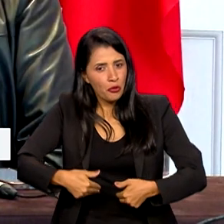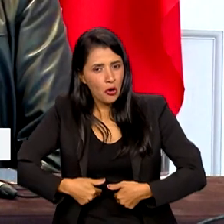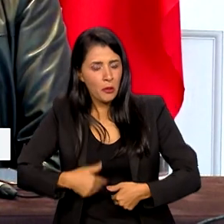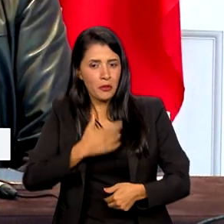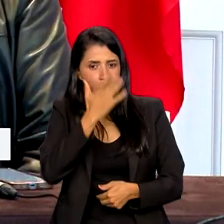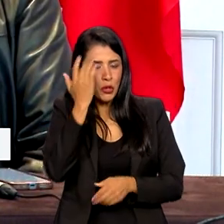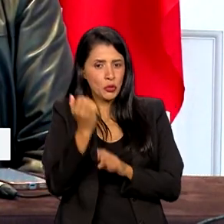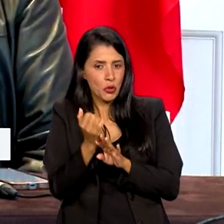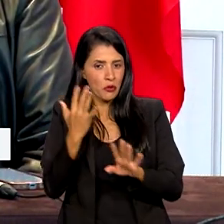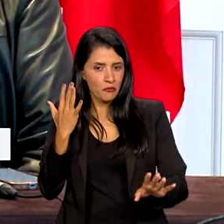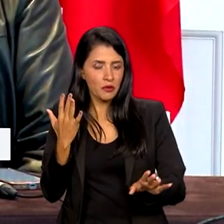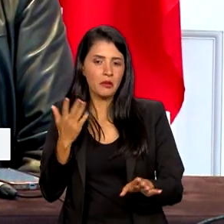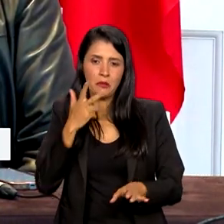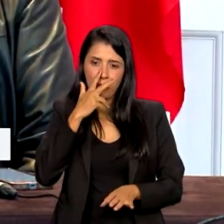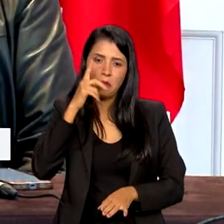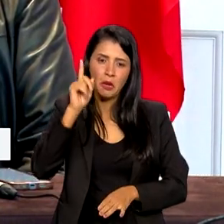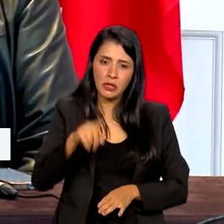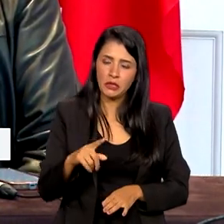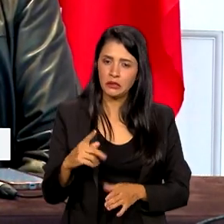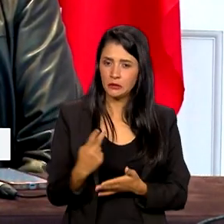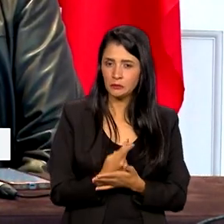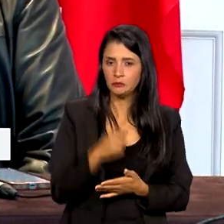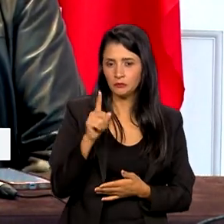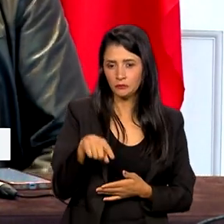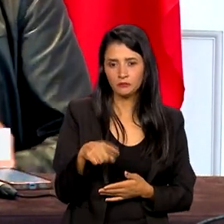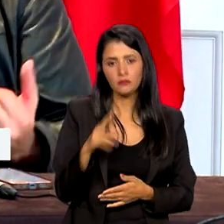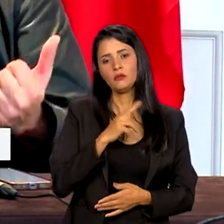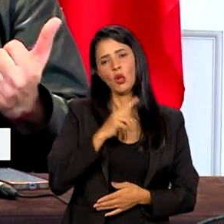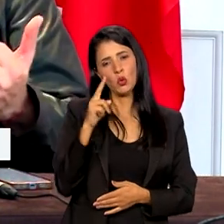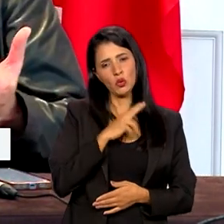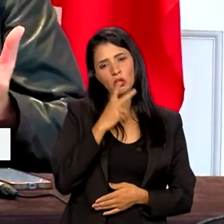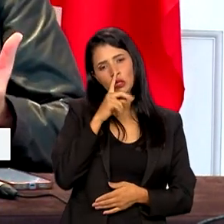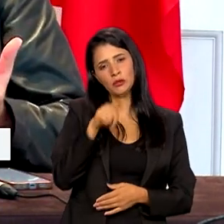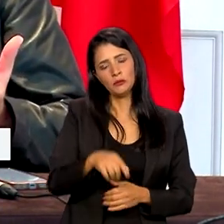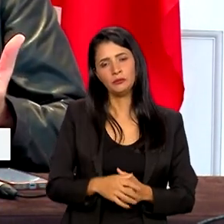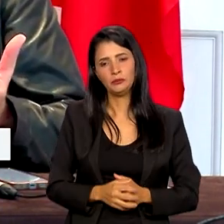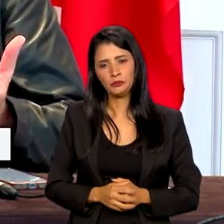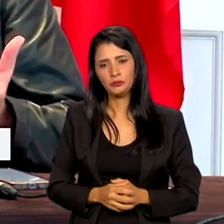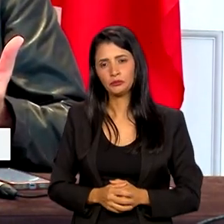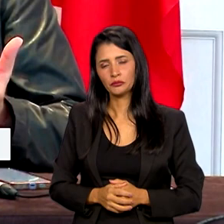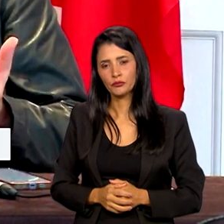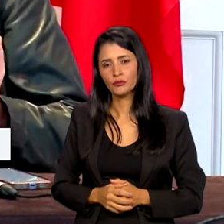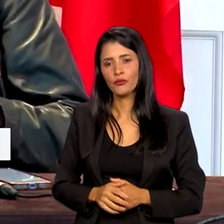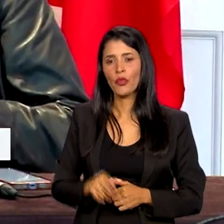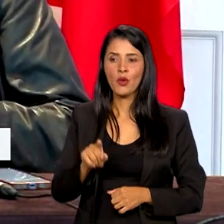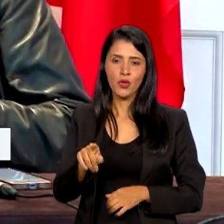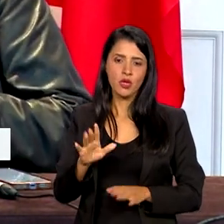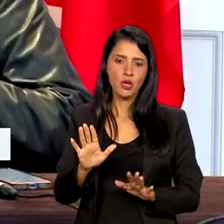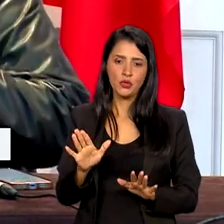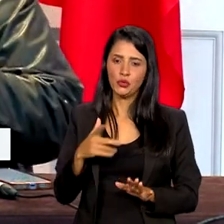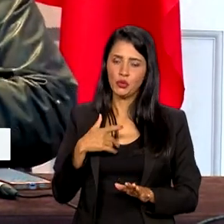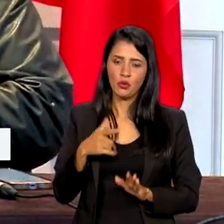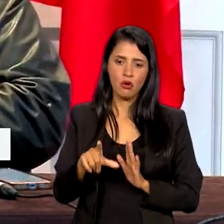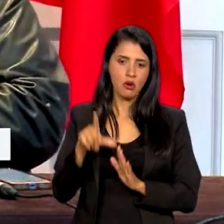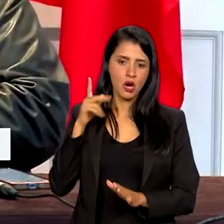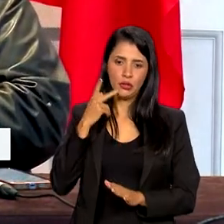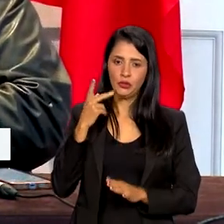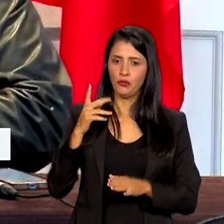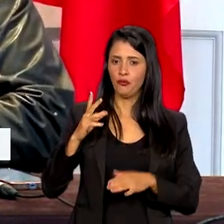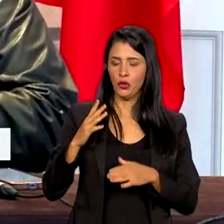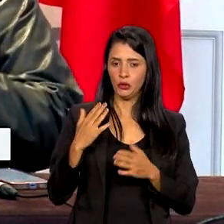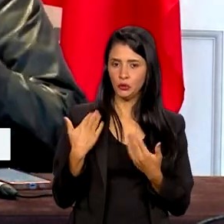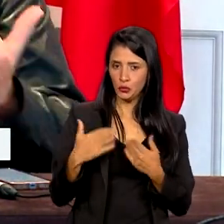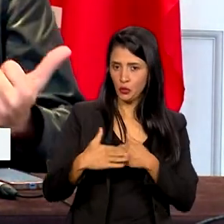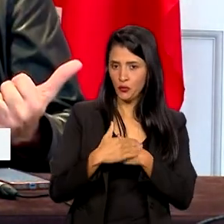na fila, e parece que é uma coisa que todos. É urgente. Essa questão ela não foi tratada na reunião, mas